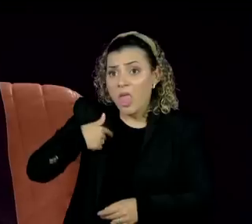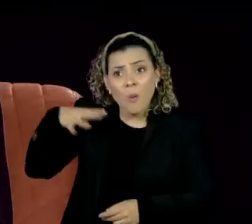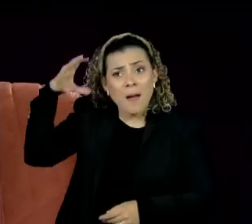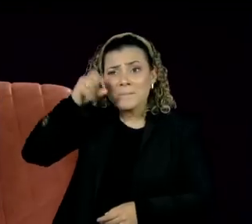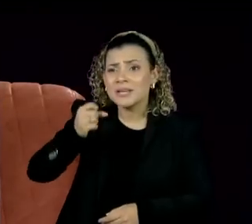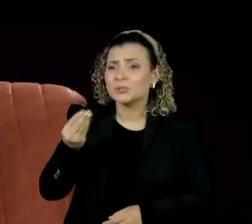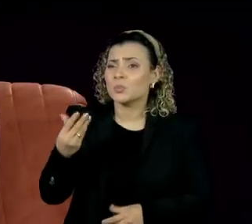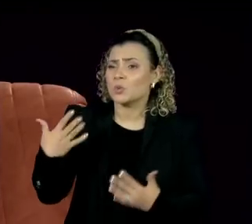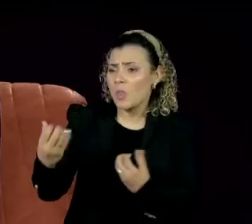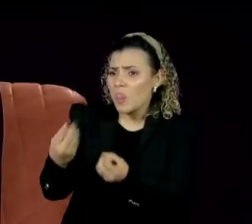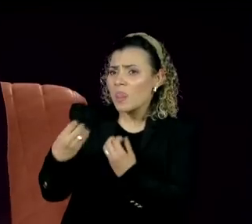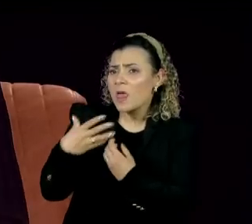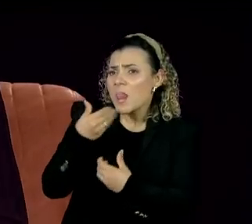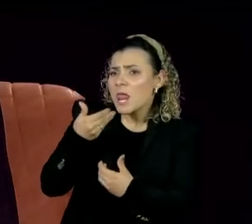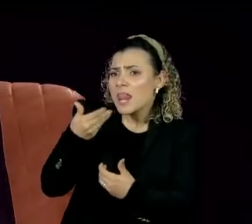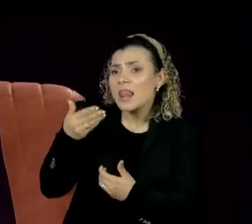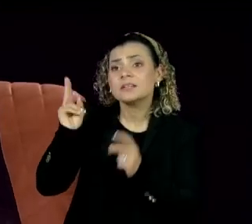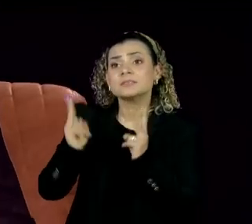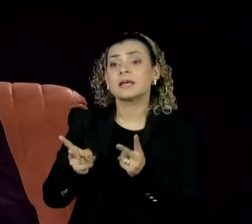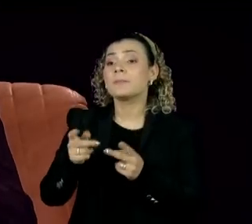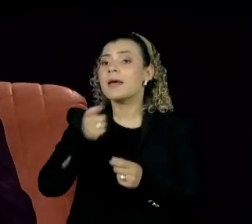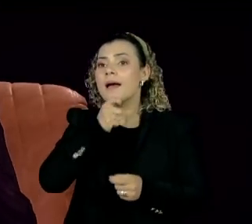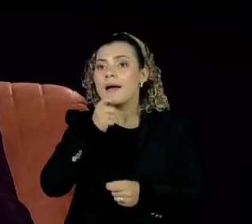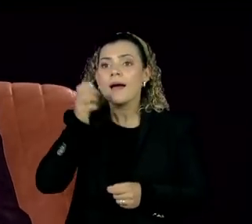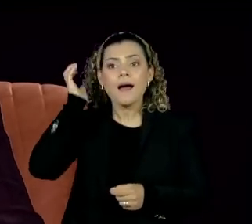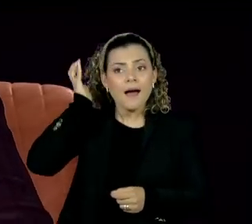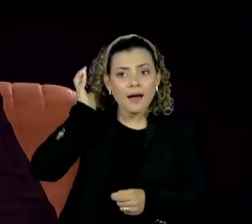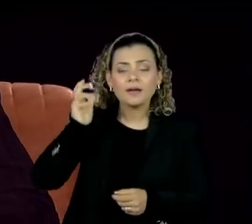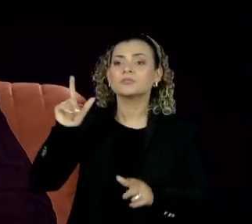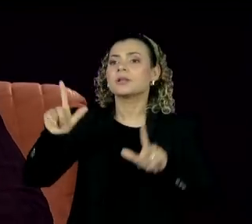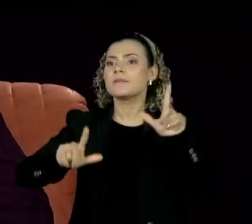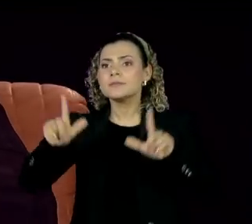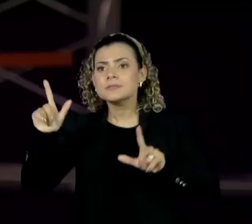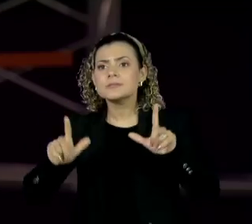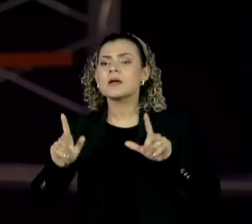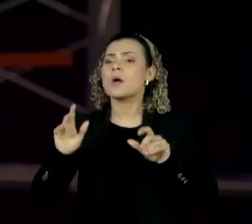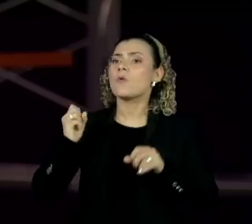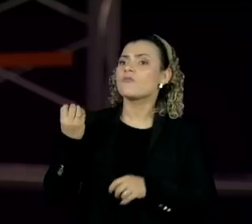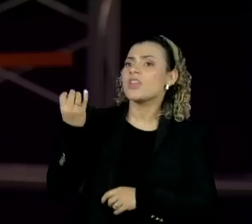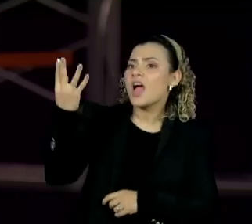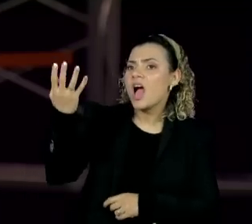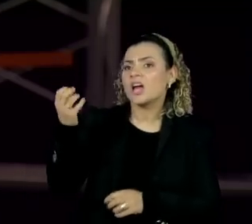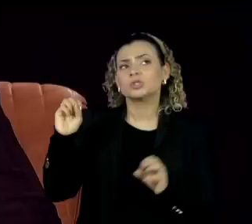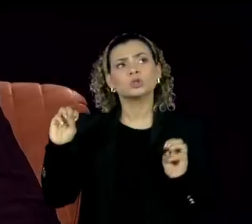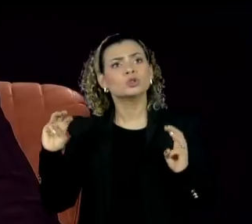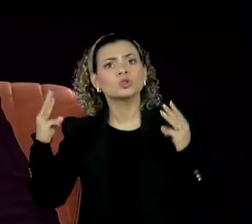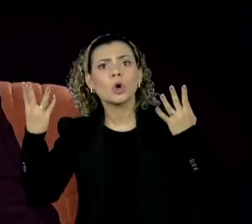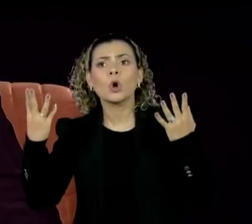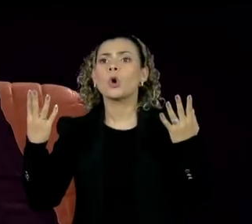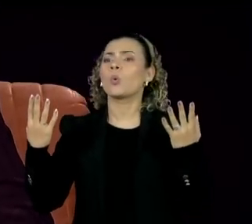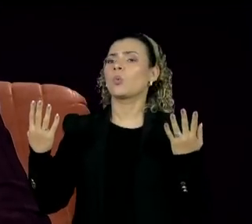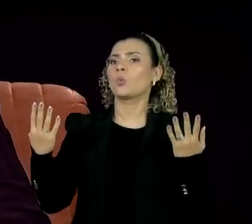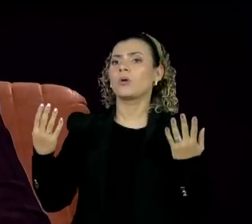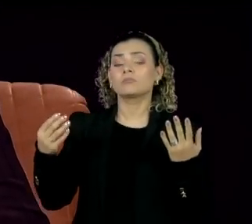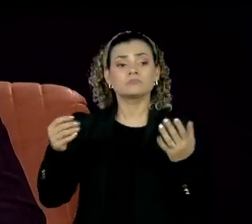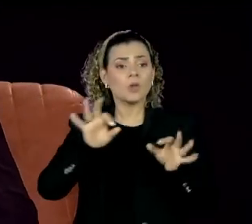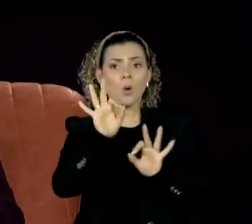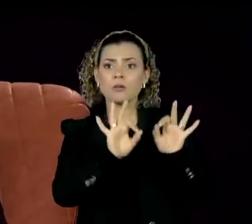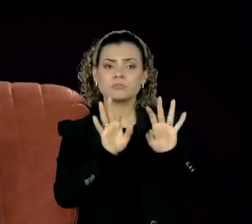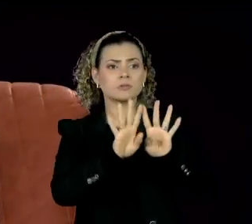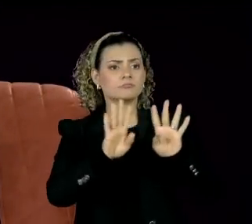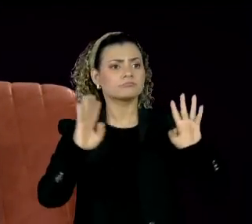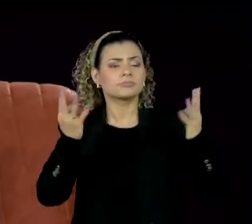Em todas as entrevistas de rádio, TV, viagens, shows, montagem de espetáculo.